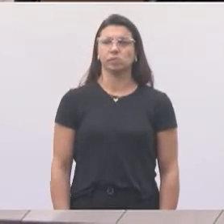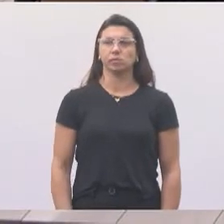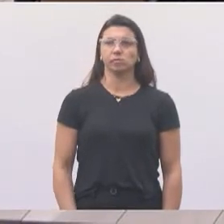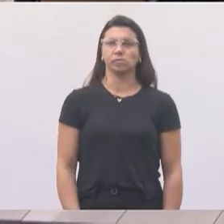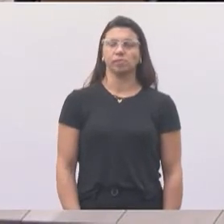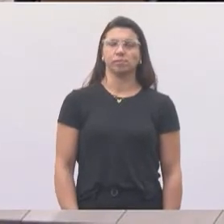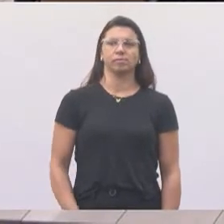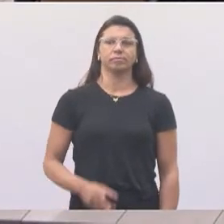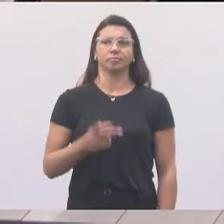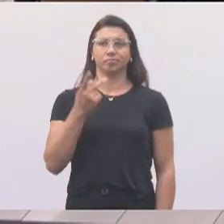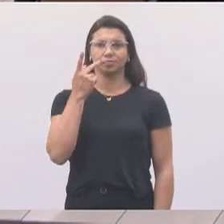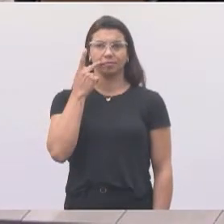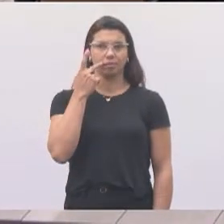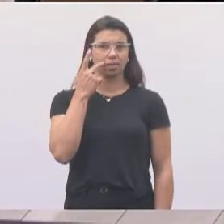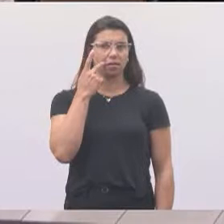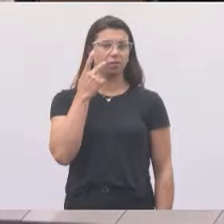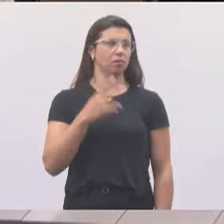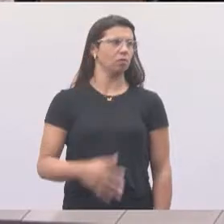Vereador Paulinho de Esporte.